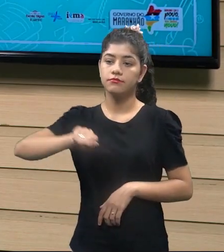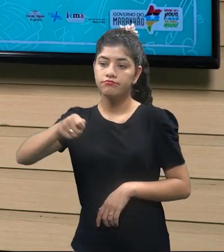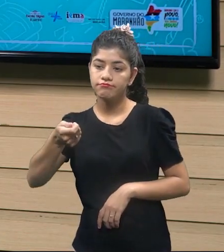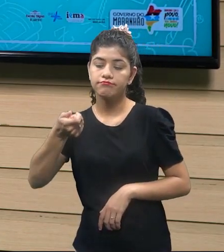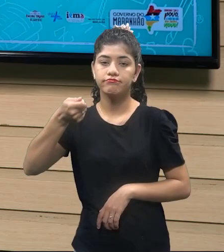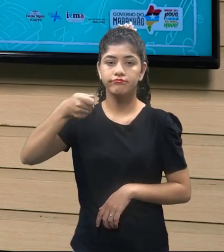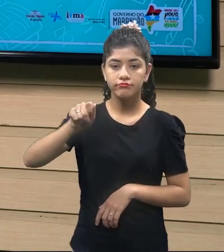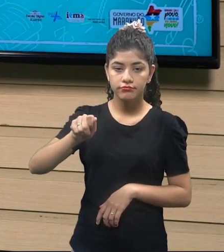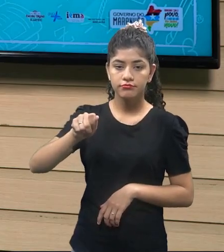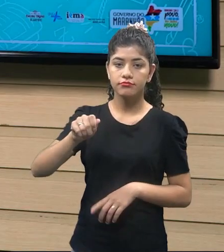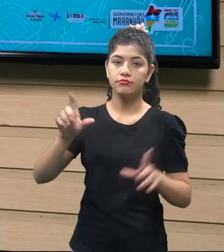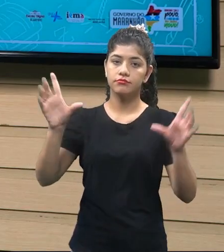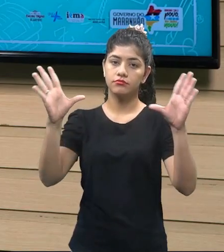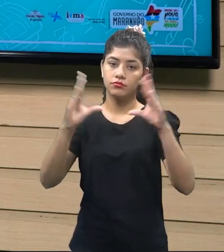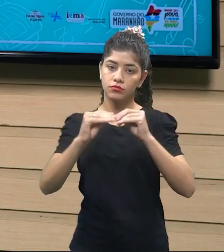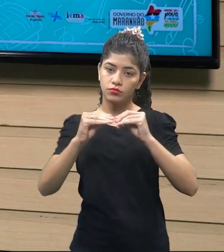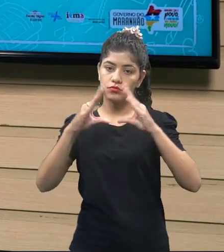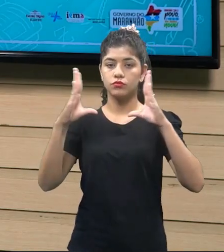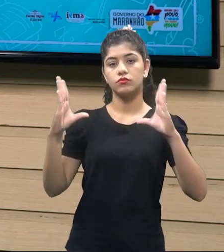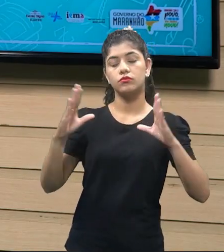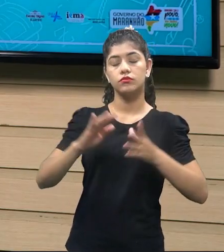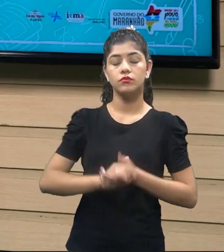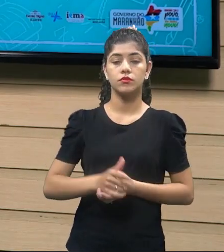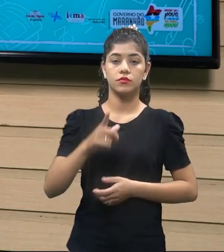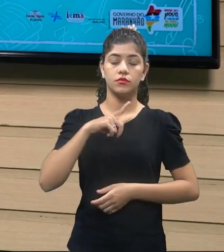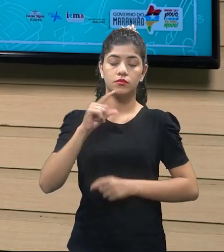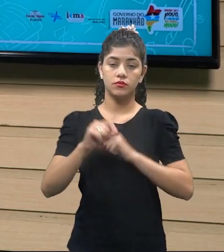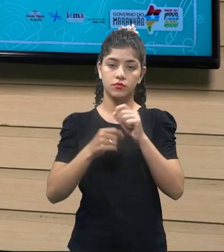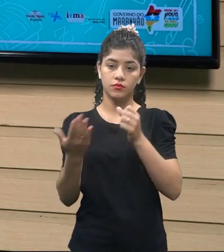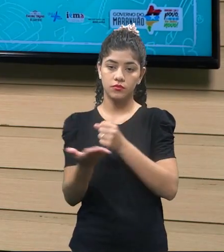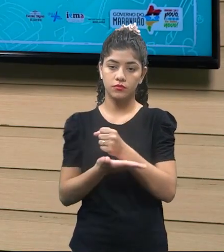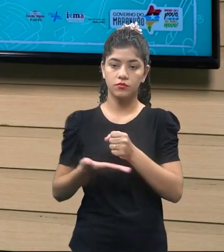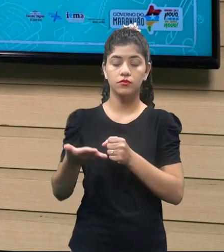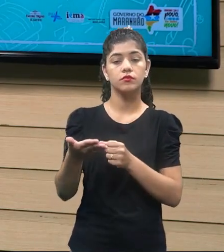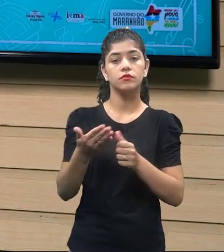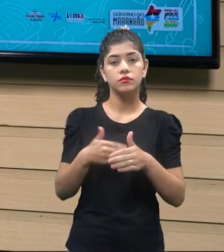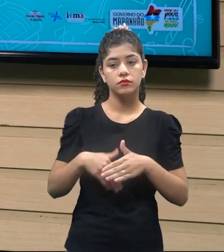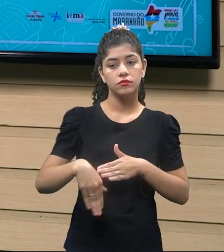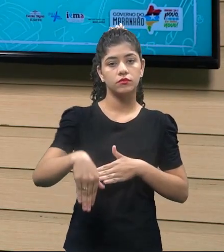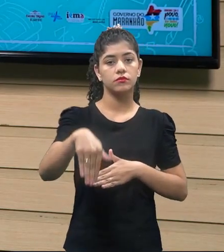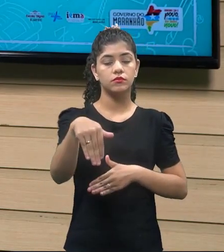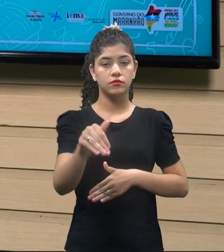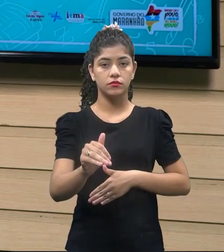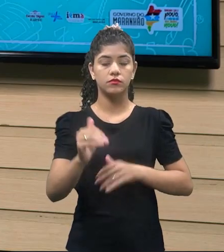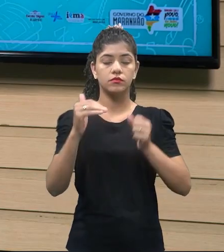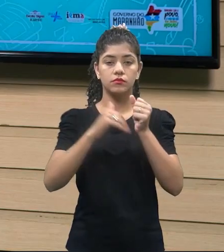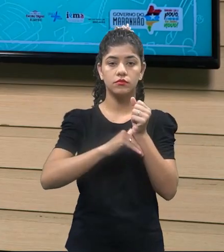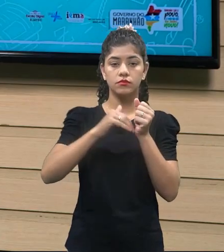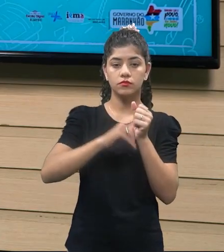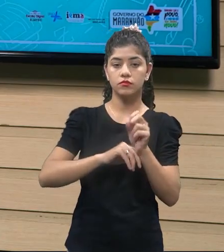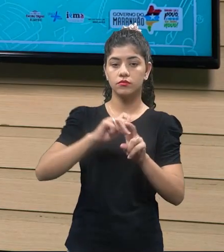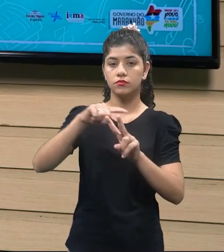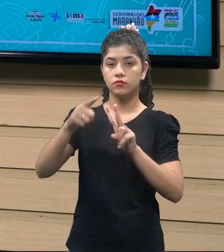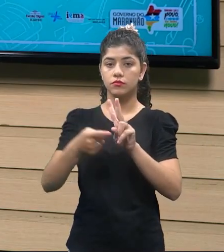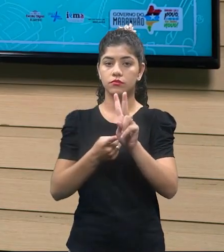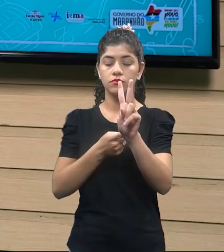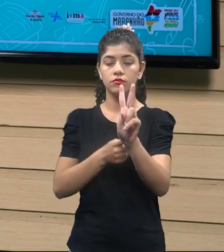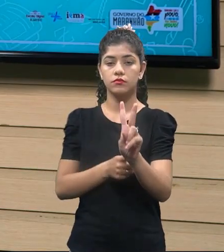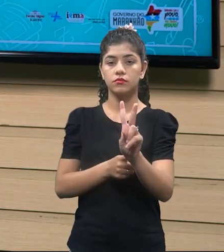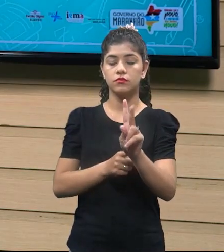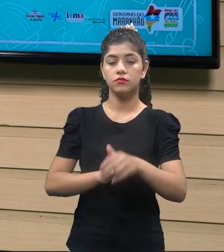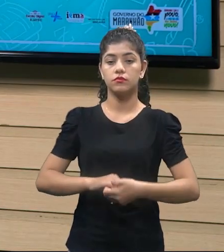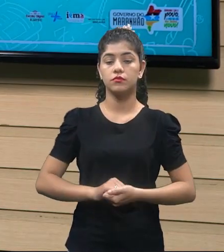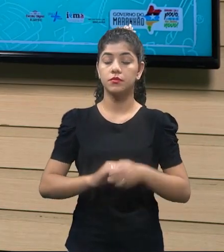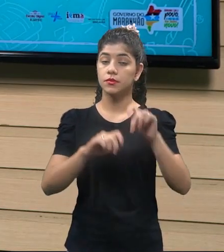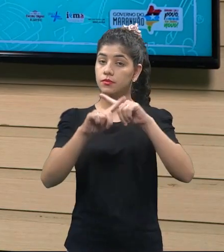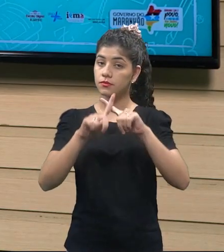isso aí deu origem ao código binário, que é a linguagem que o computador entende, mas